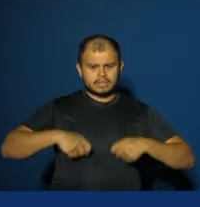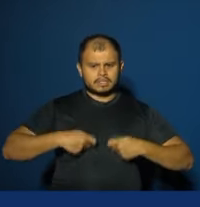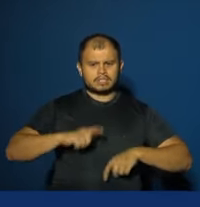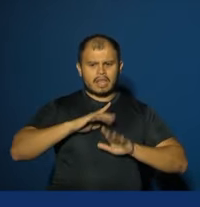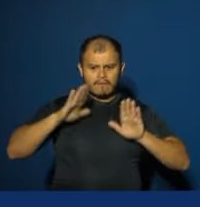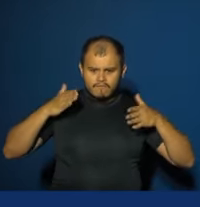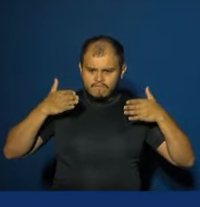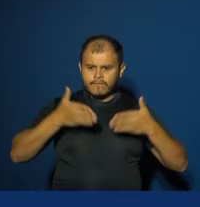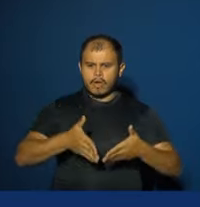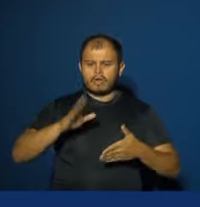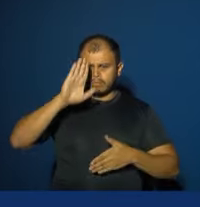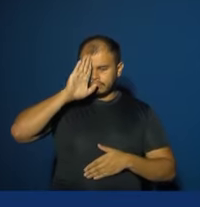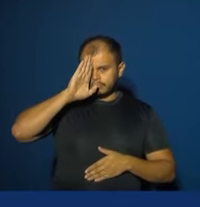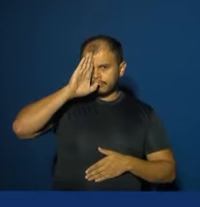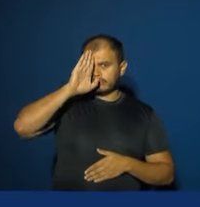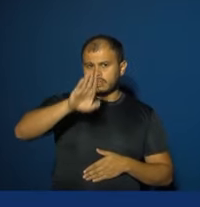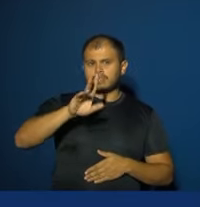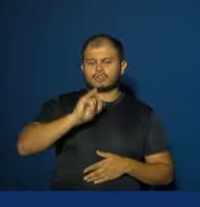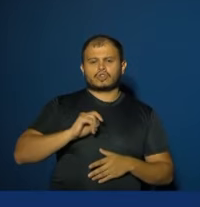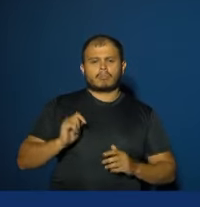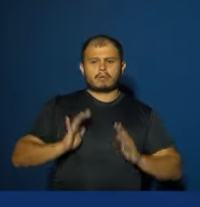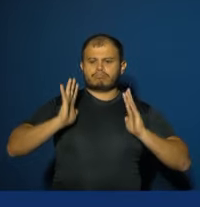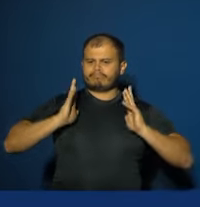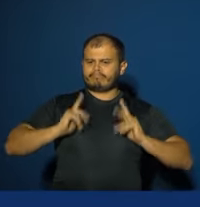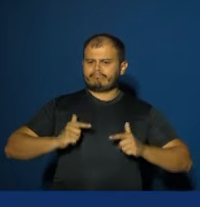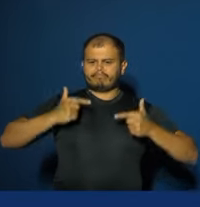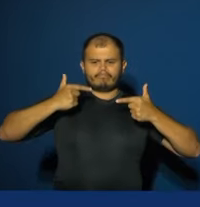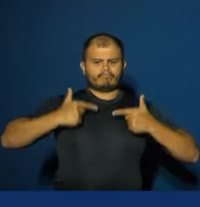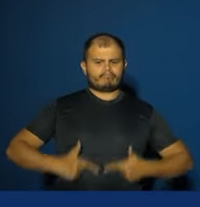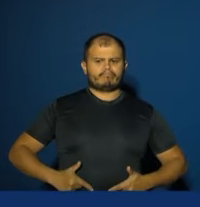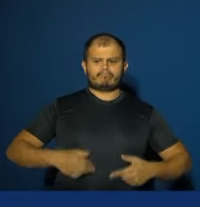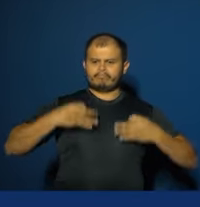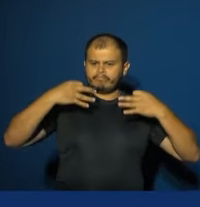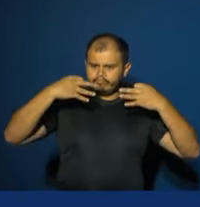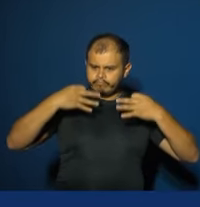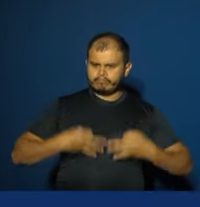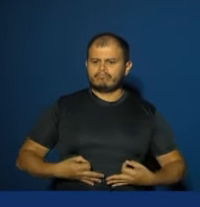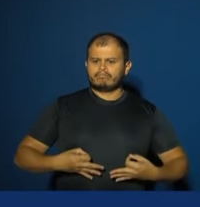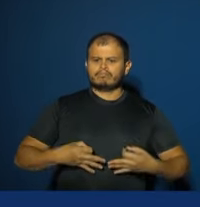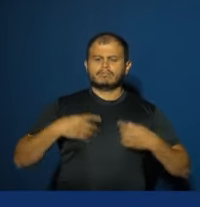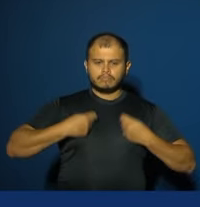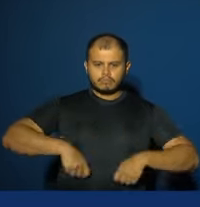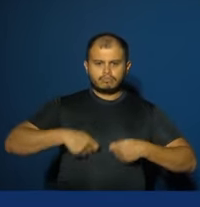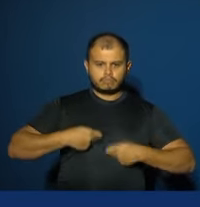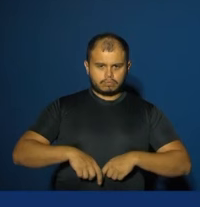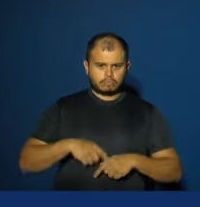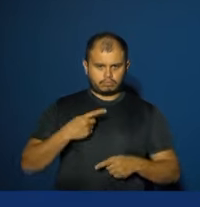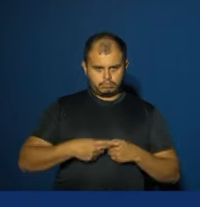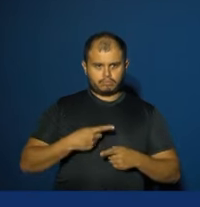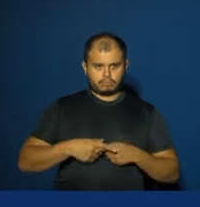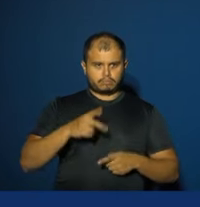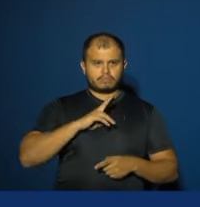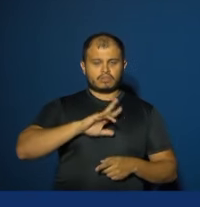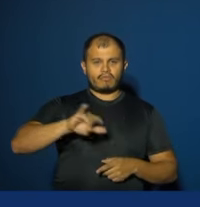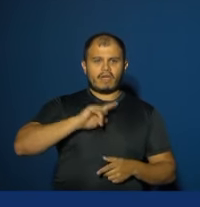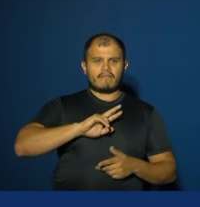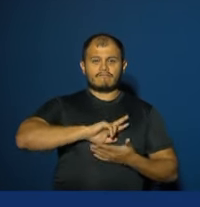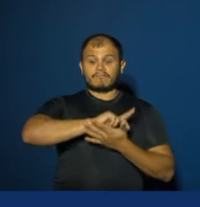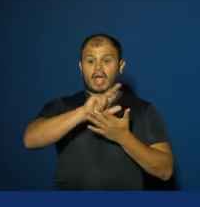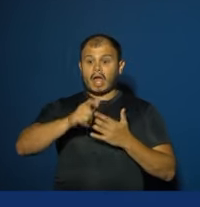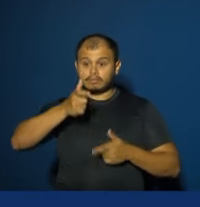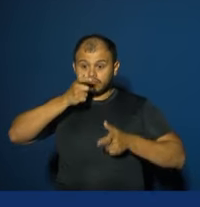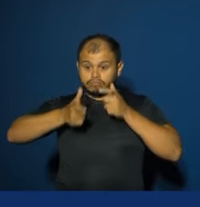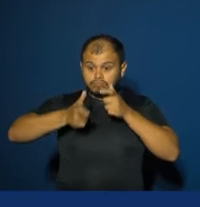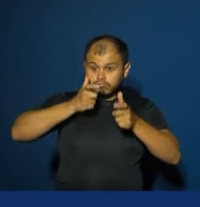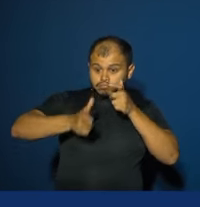Estratégia a questão da integridade né então você tem que ter um um porque você vai desafiar muitos interesses né então se